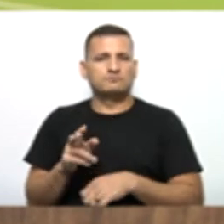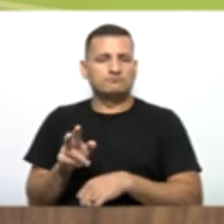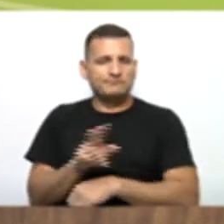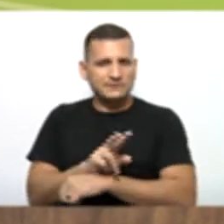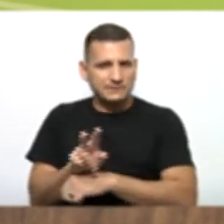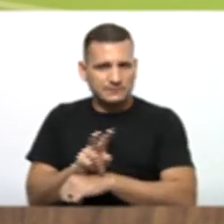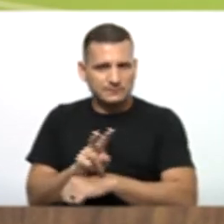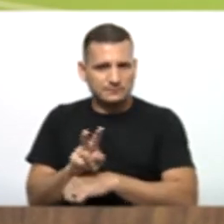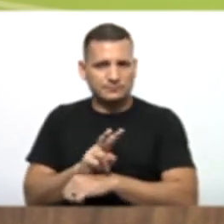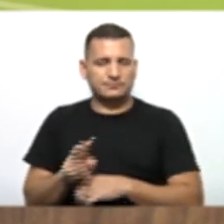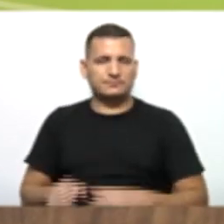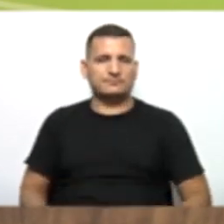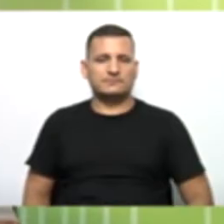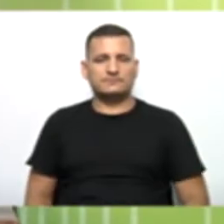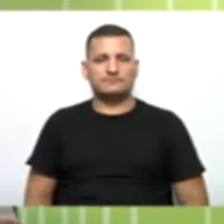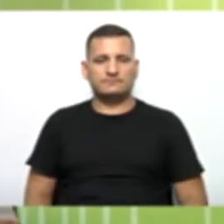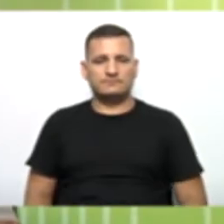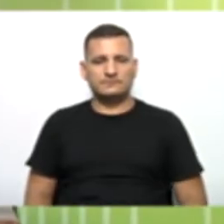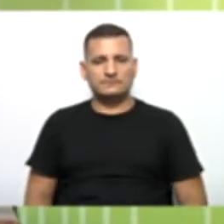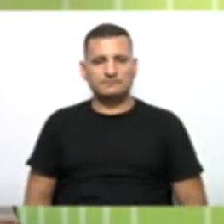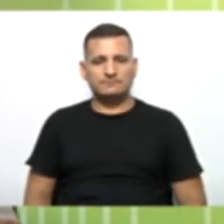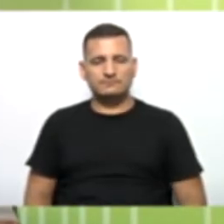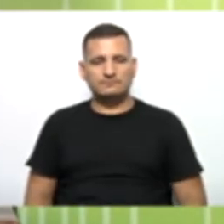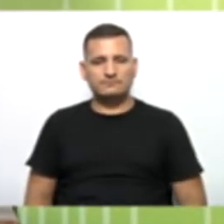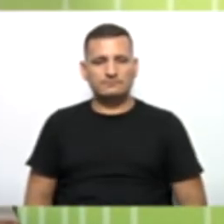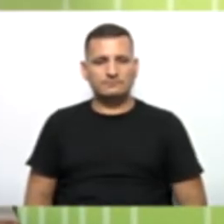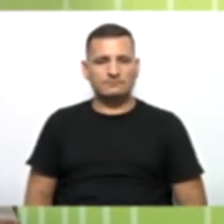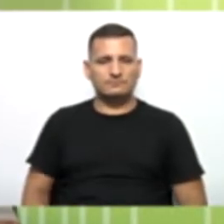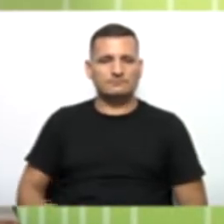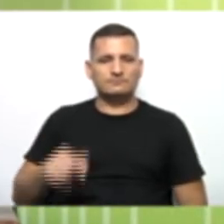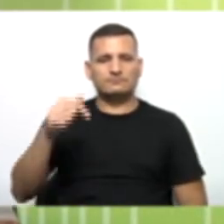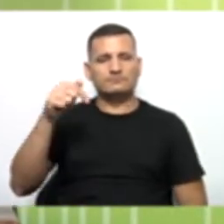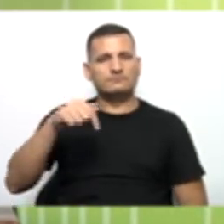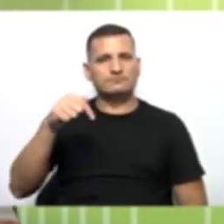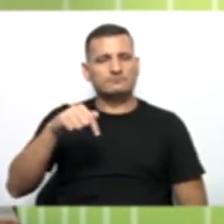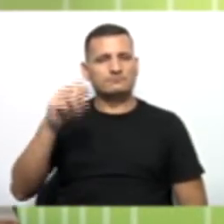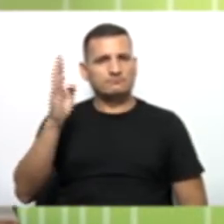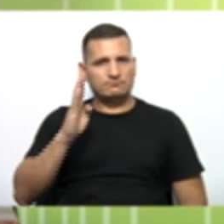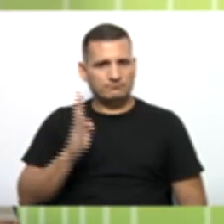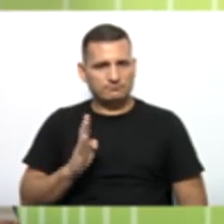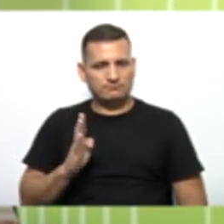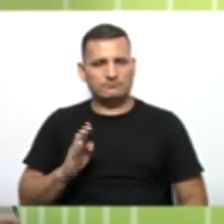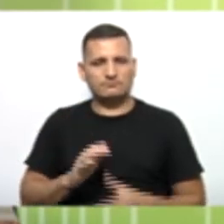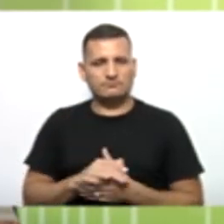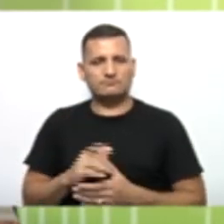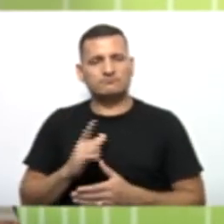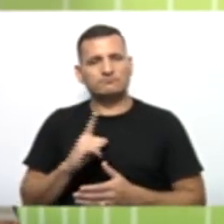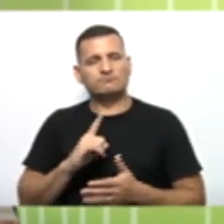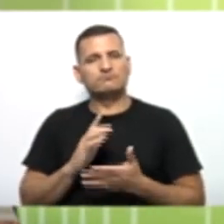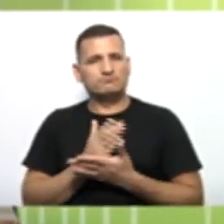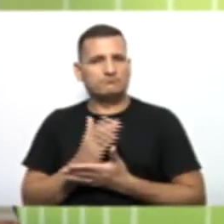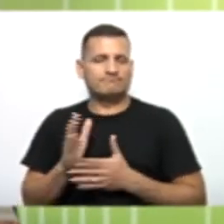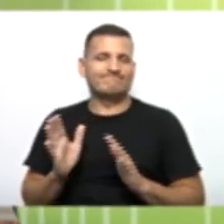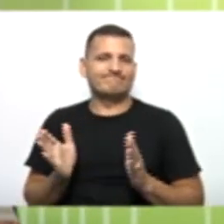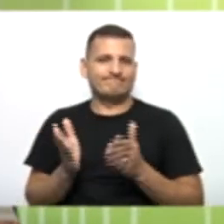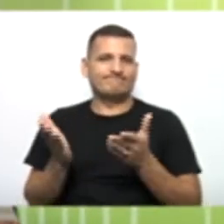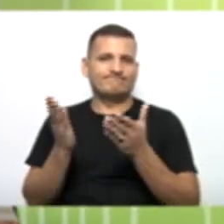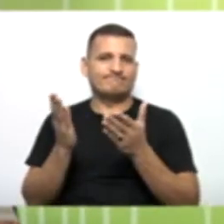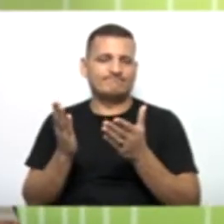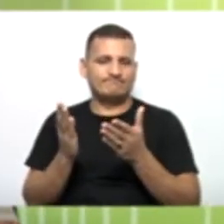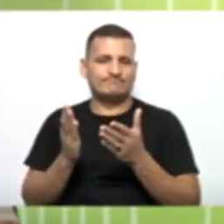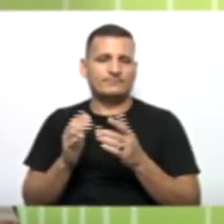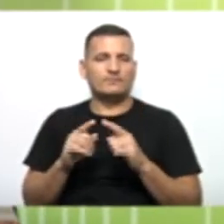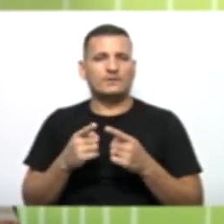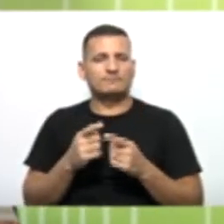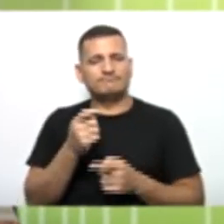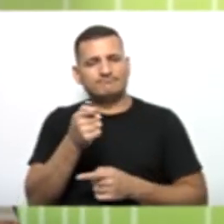relação a esse respeito? Bom, aqui no Brasil, nós temos alguns incentivos, só que eles são incipientes, são